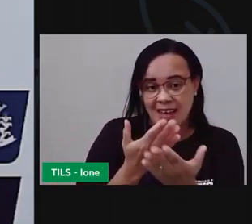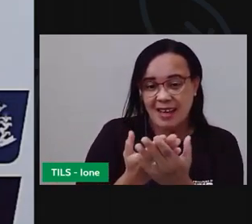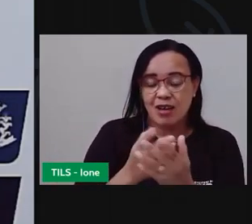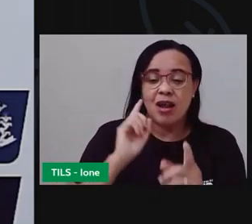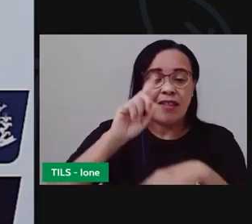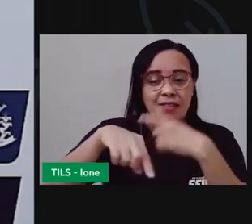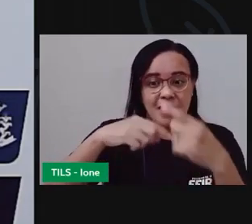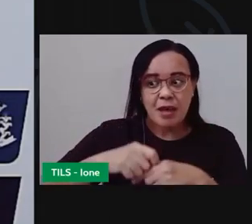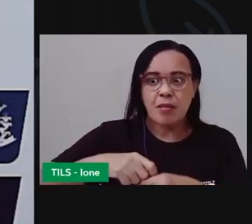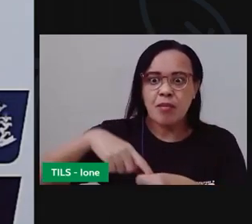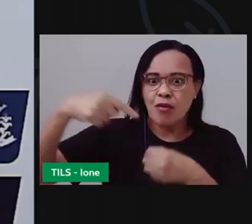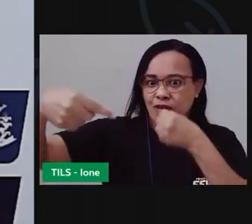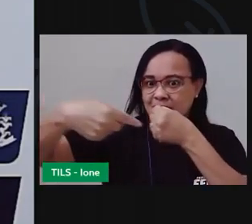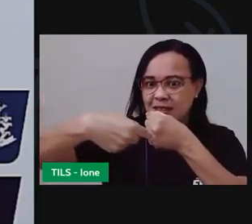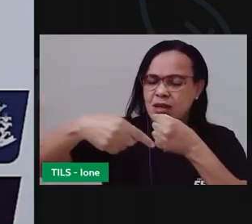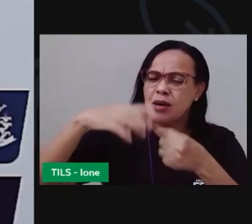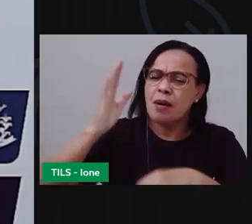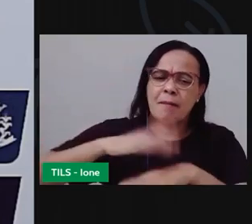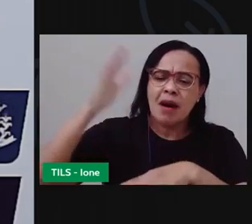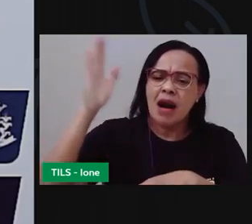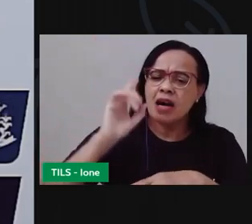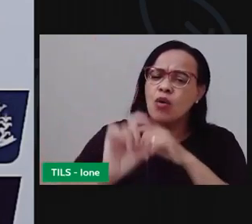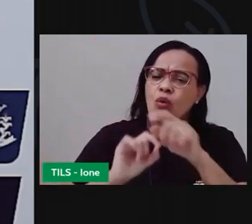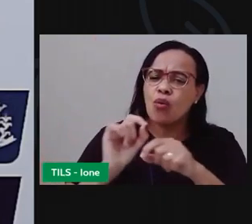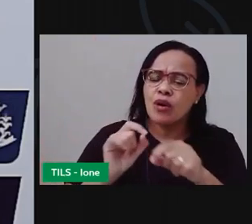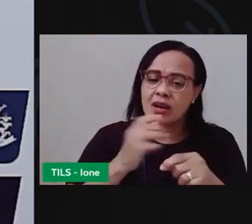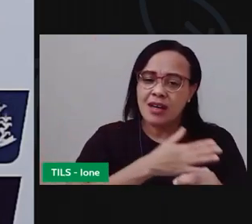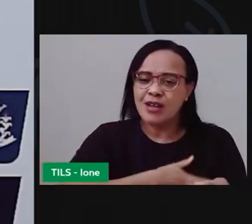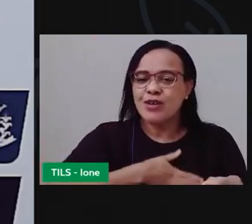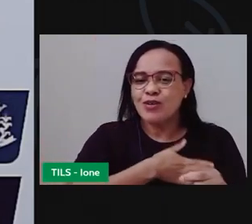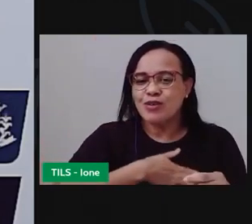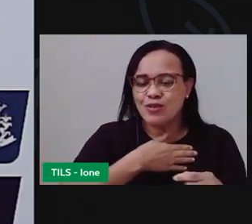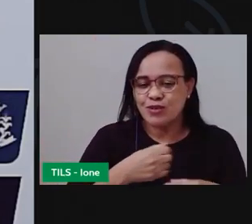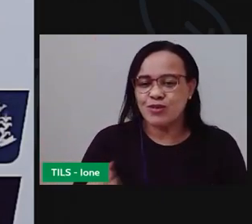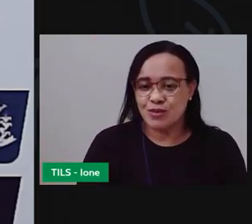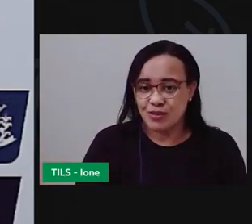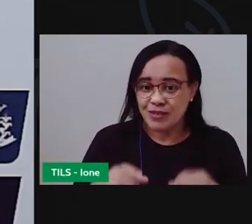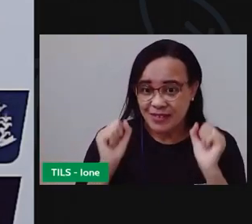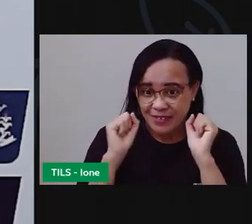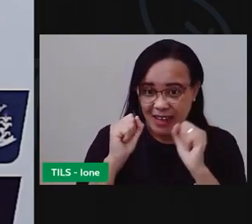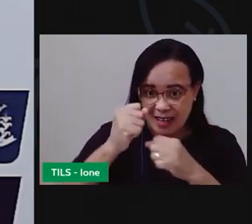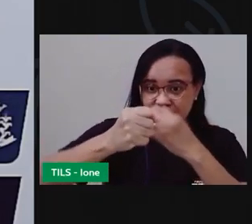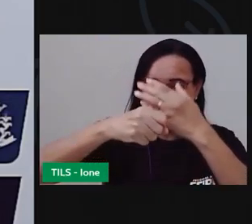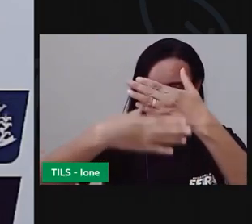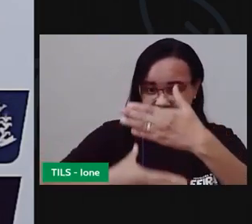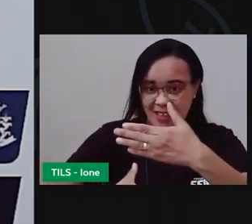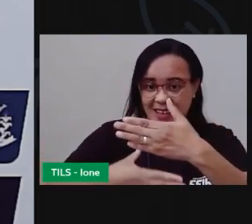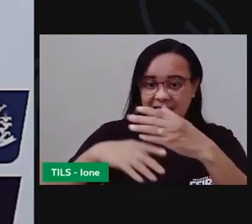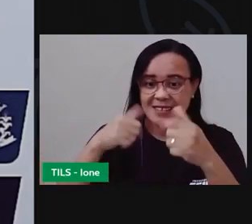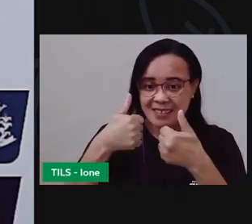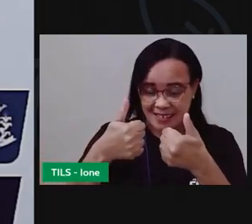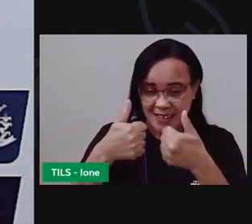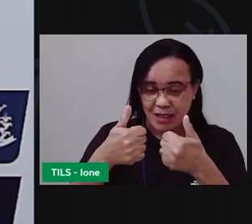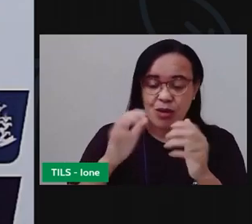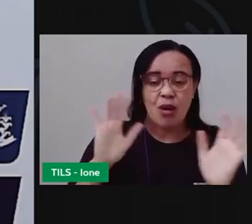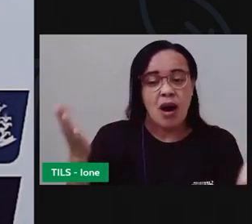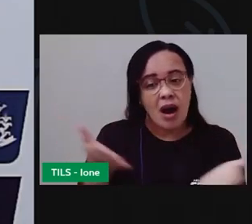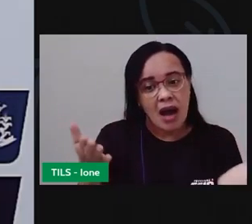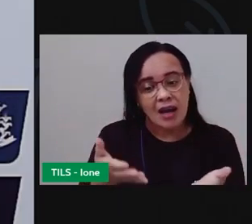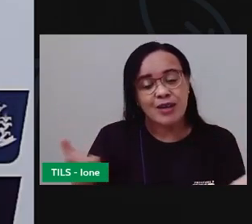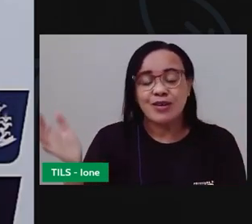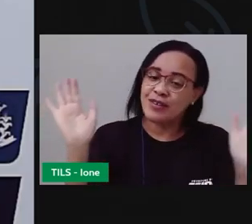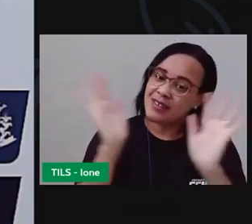gostou nessa aula, para deixar esse retorno para a gente. Agora nós vamos nos despedir, meus amores.